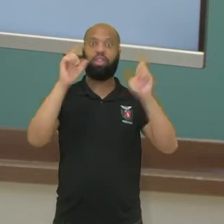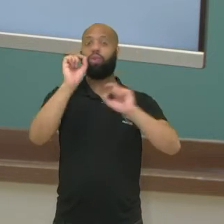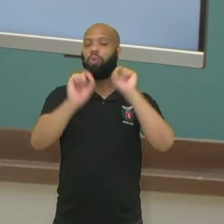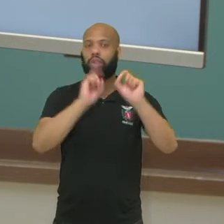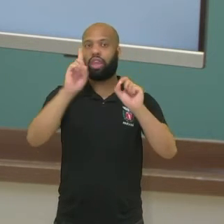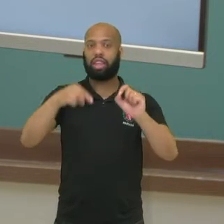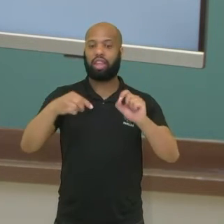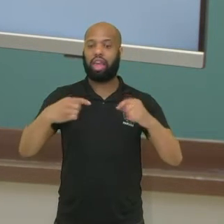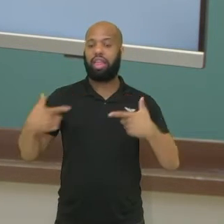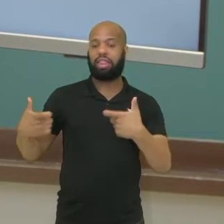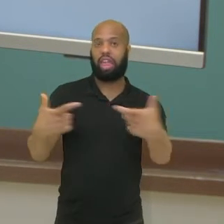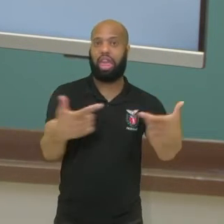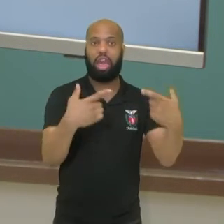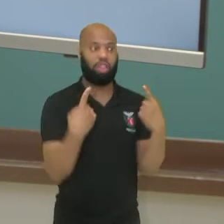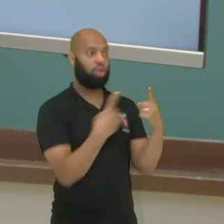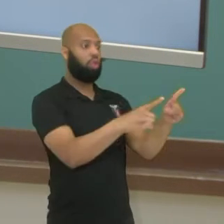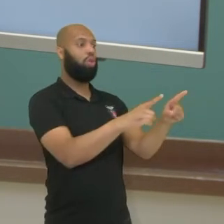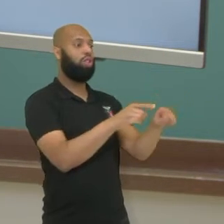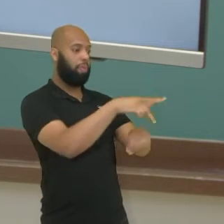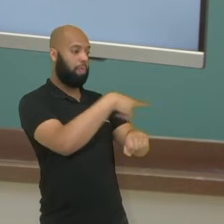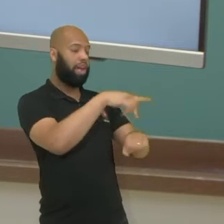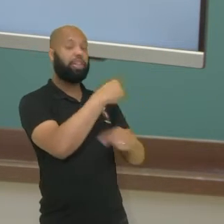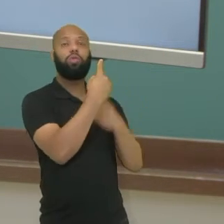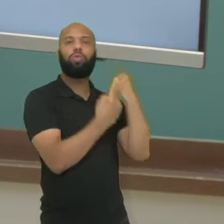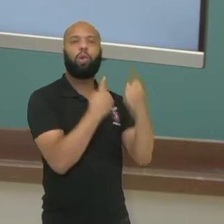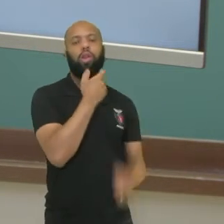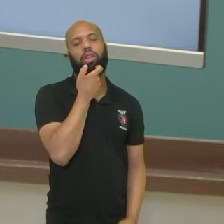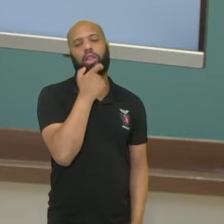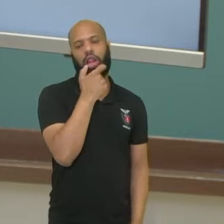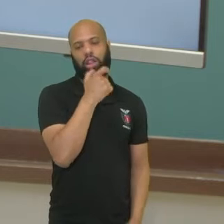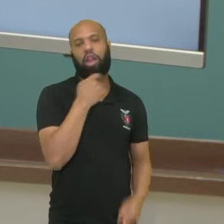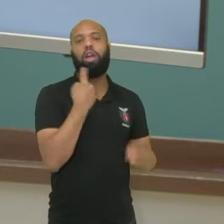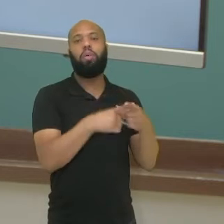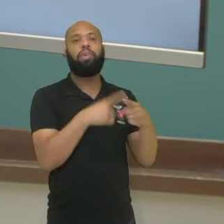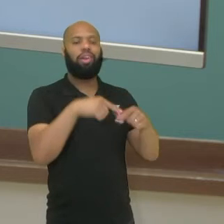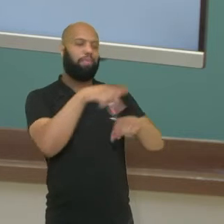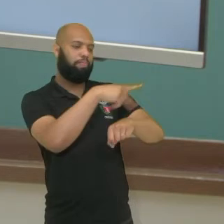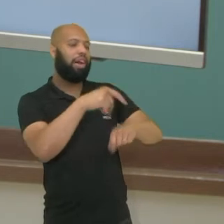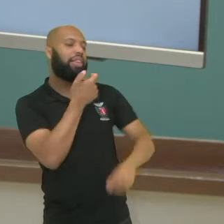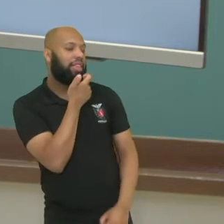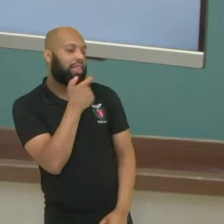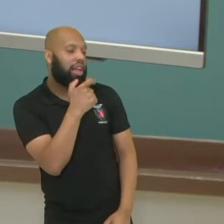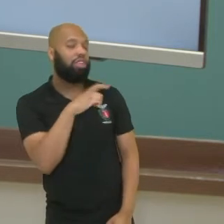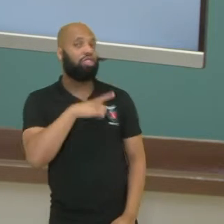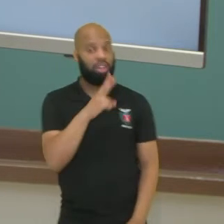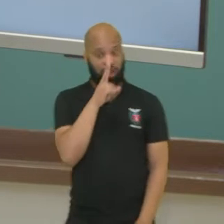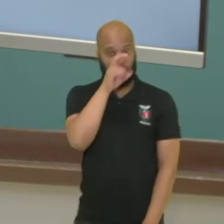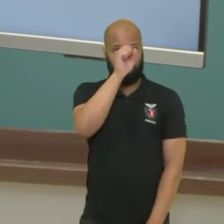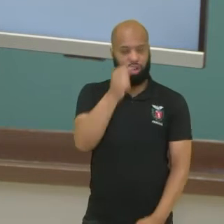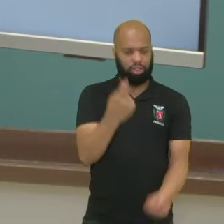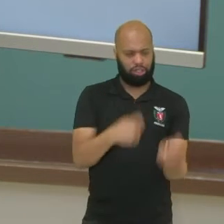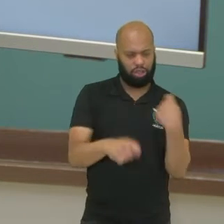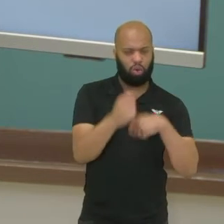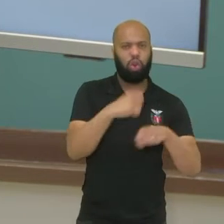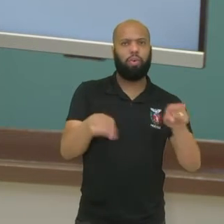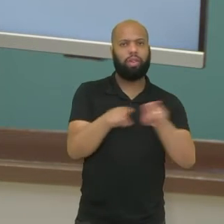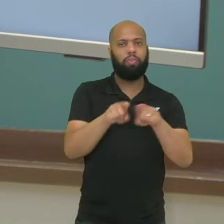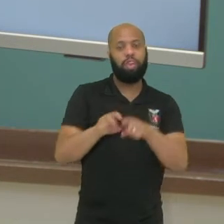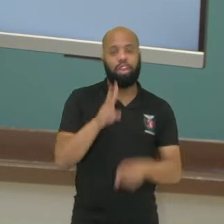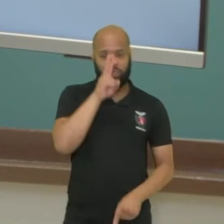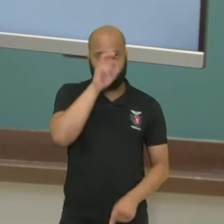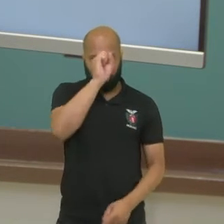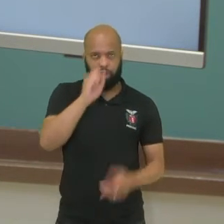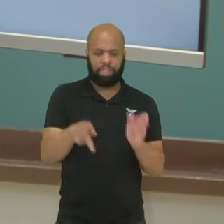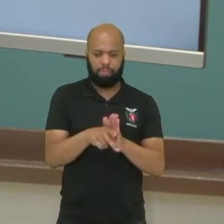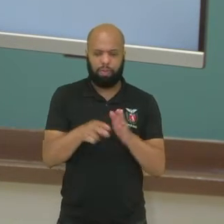a Inglaterra. A Inglaterra que havia, né, que tinha um poder econômico, um poder naval muito forte na época, e